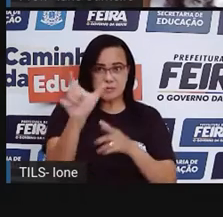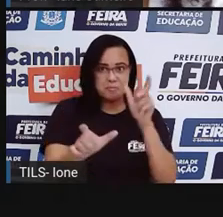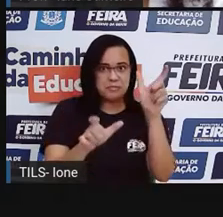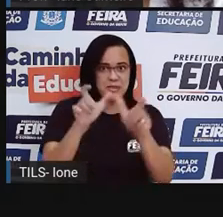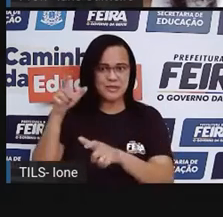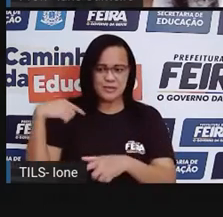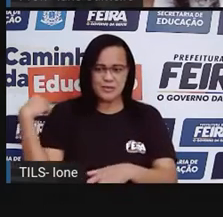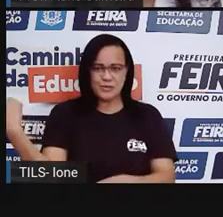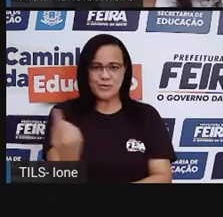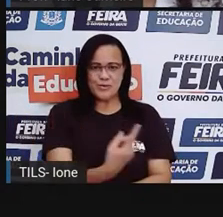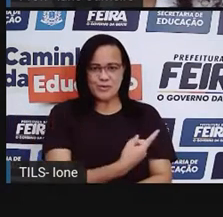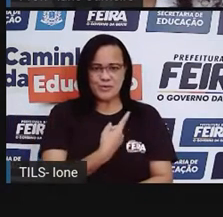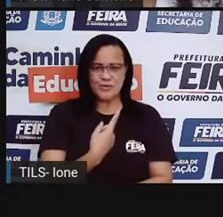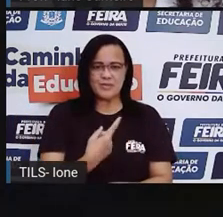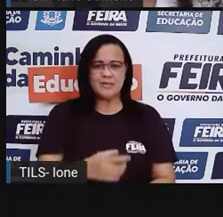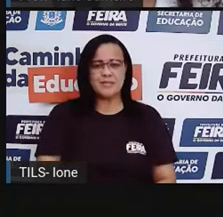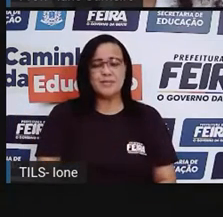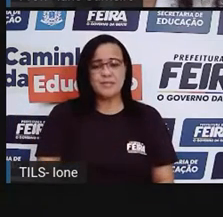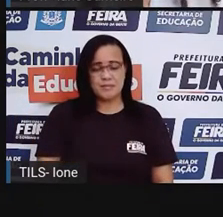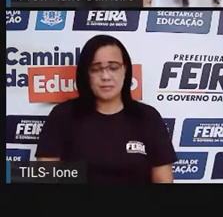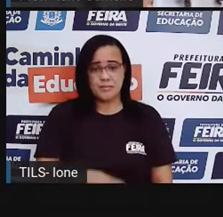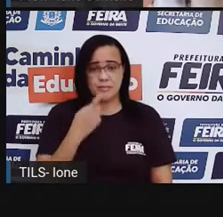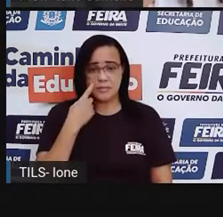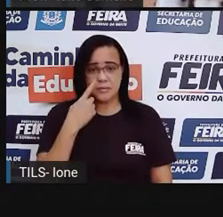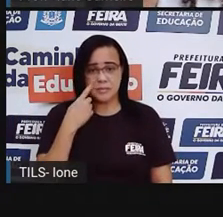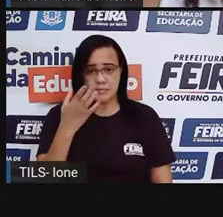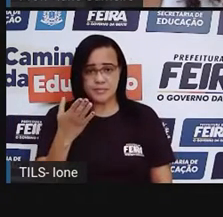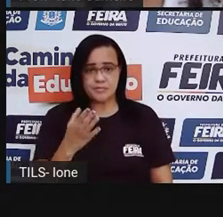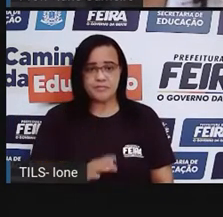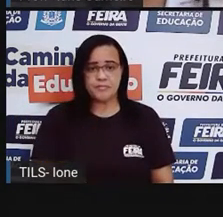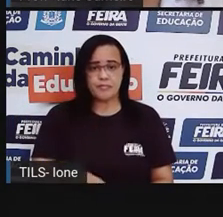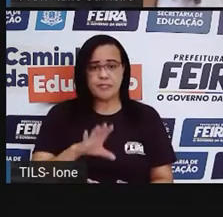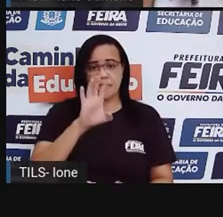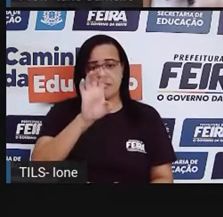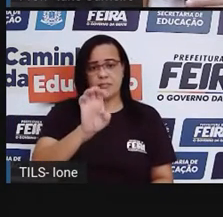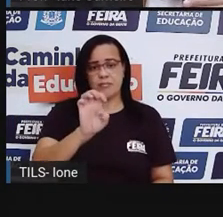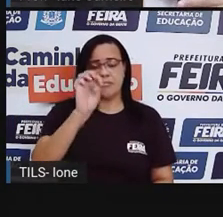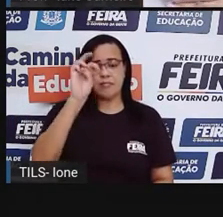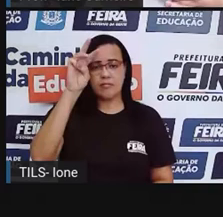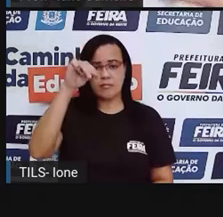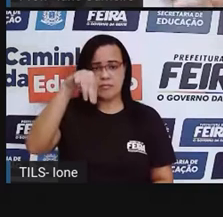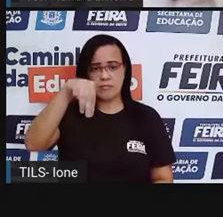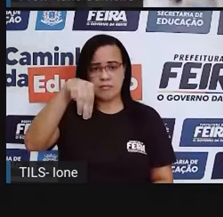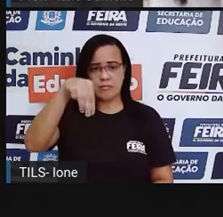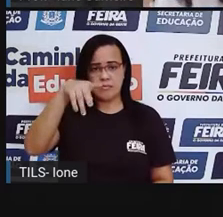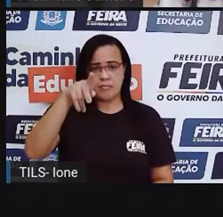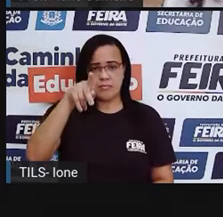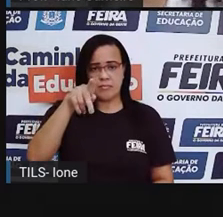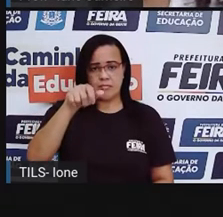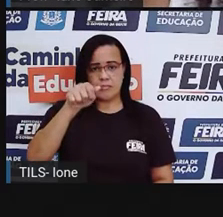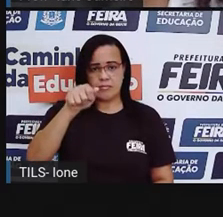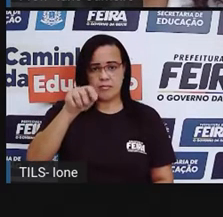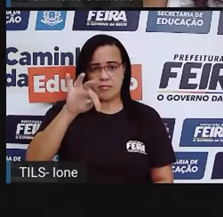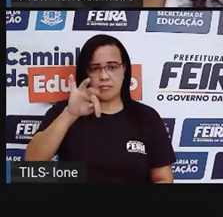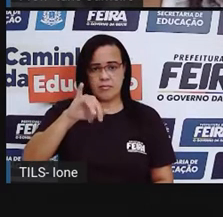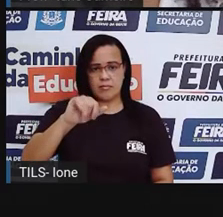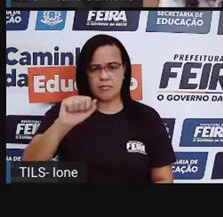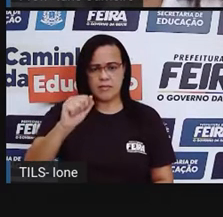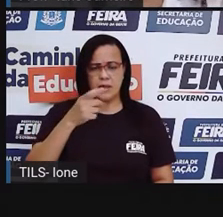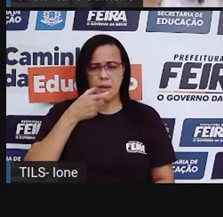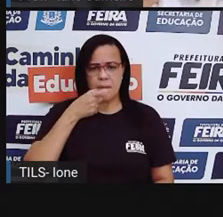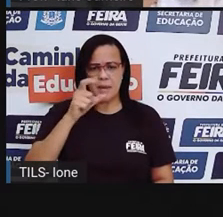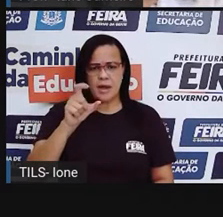lá? Então olha só, empatia, você sabe o que é? Já ouviu essa palavra